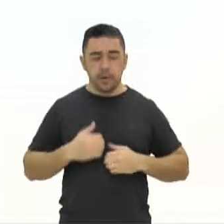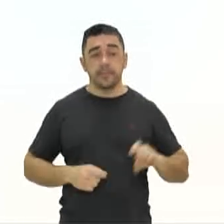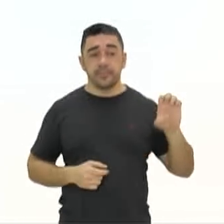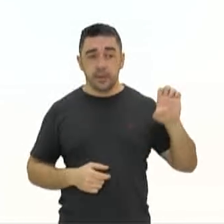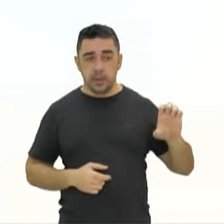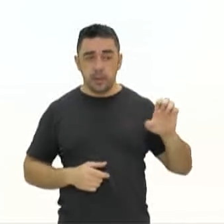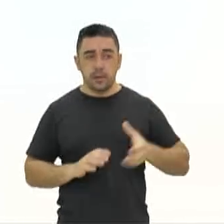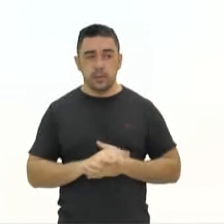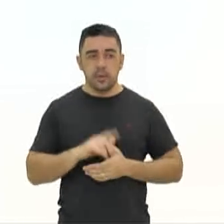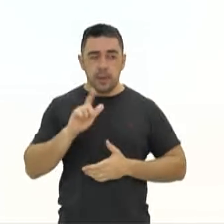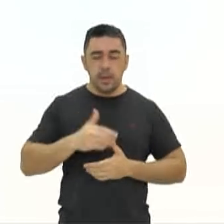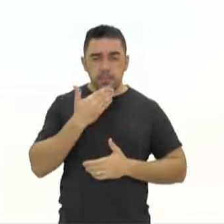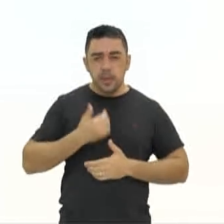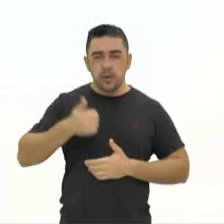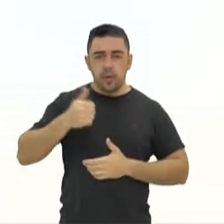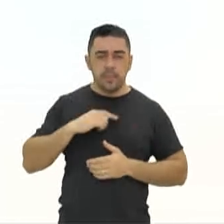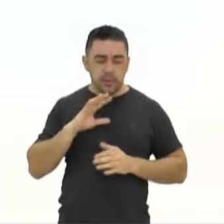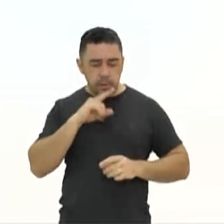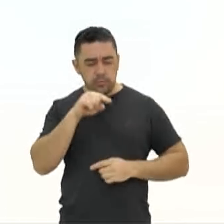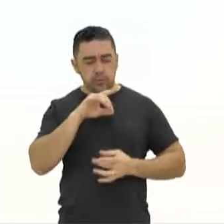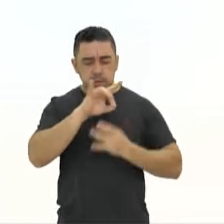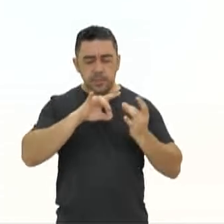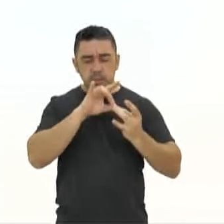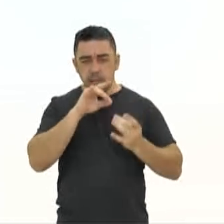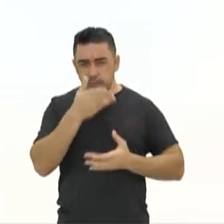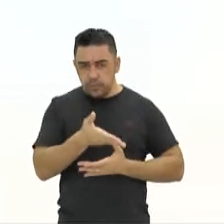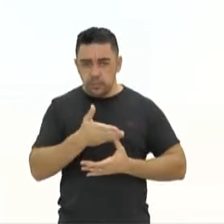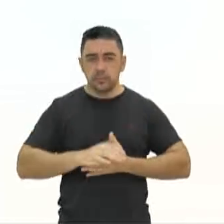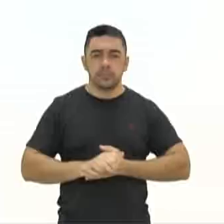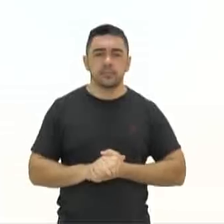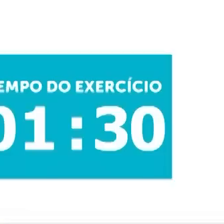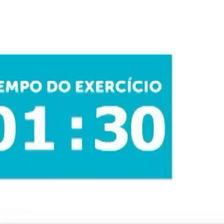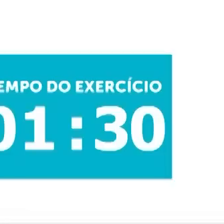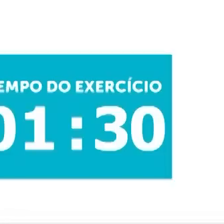E, especialização para uma determinada finalidade.